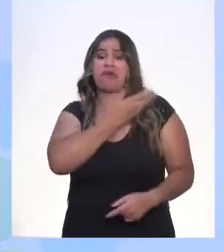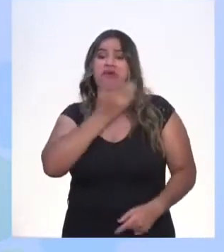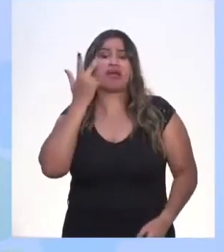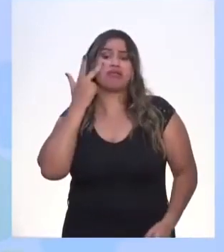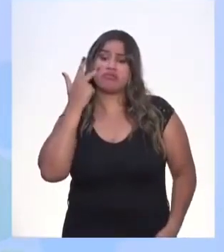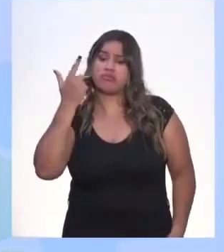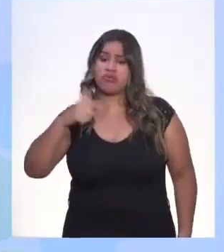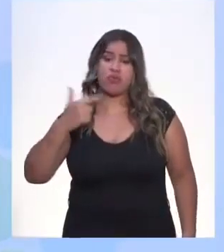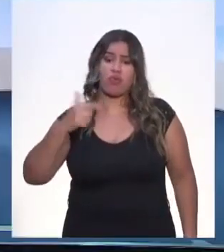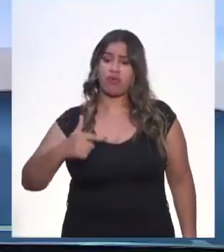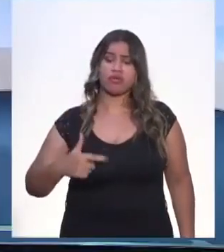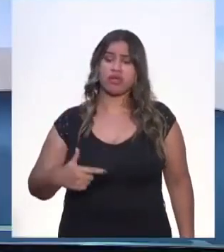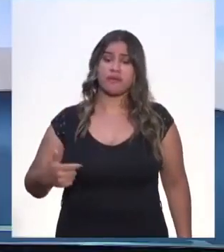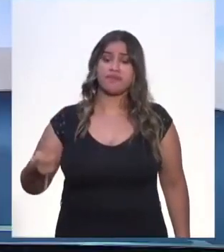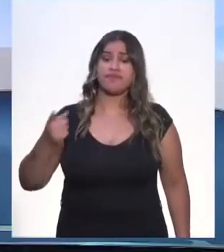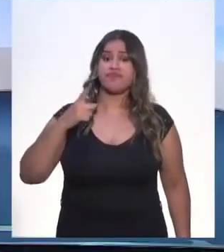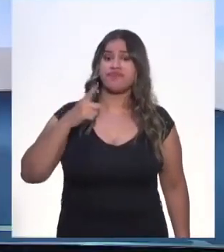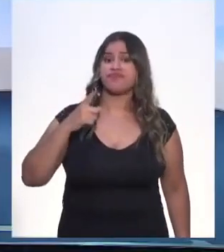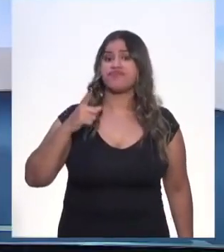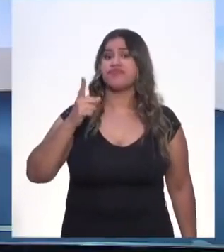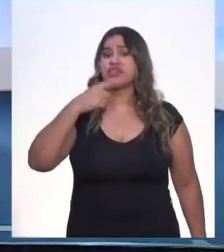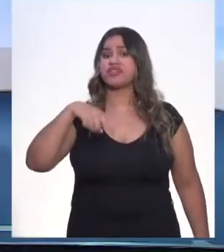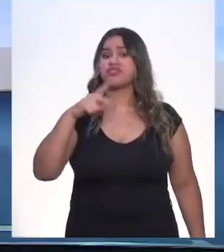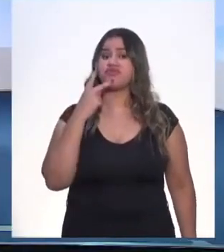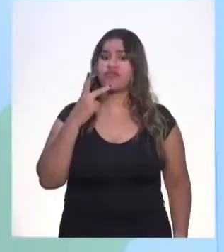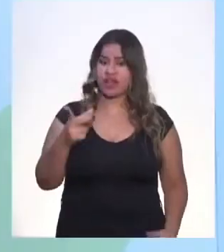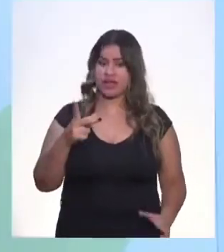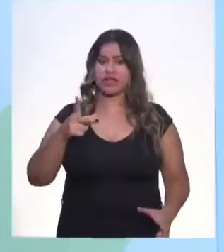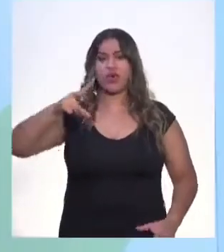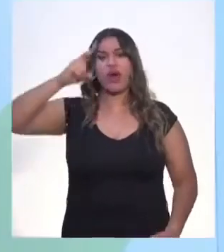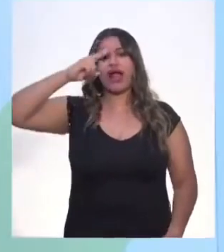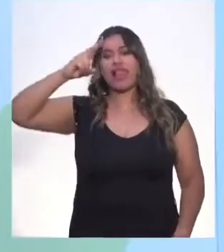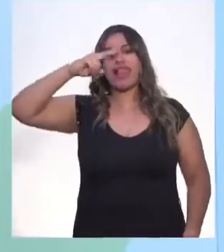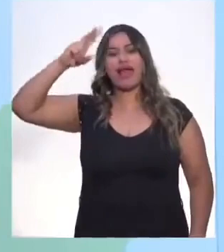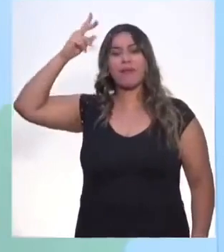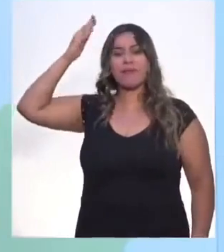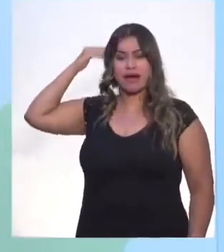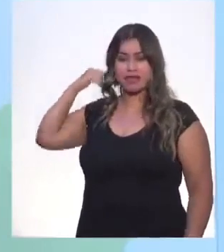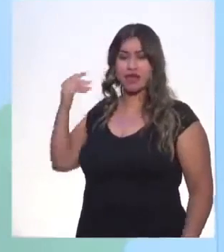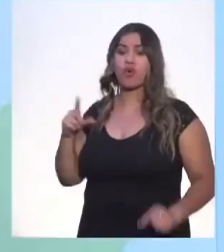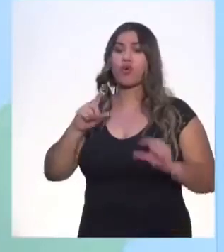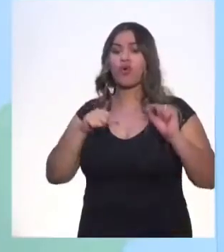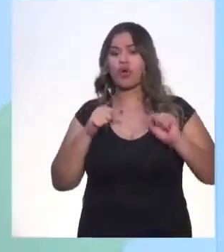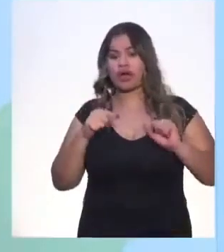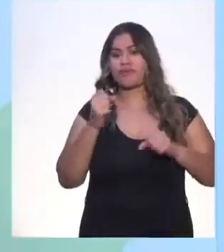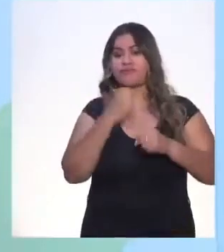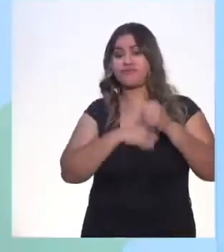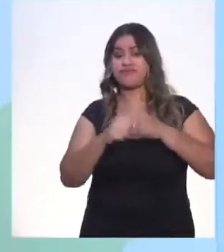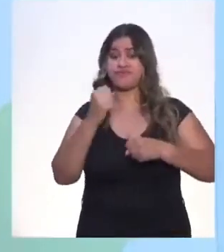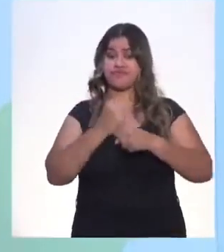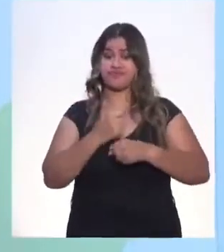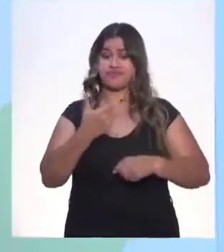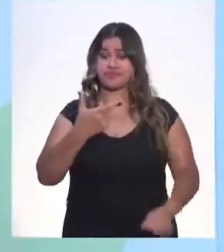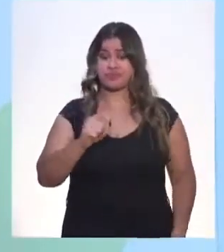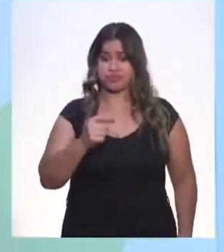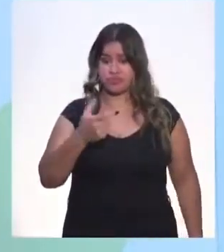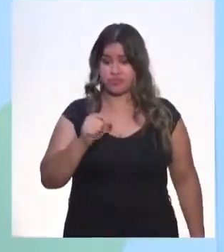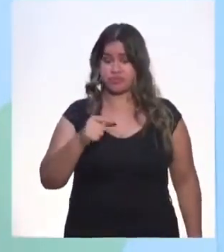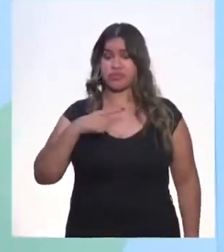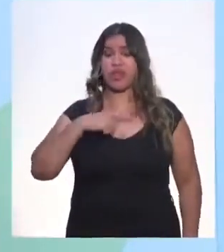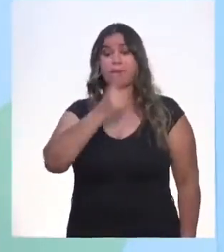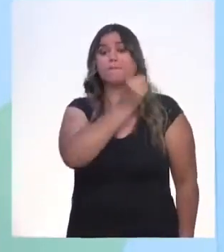preconceito. A gente, até fazendo uma retomada, flashbacks, né? Se a gente for pensar, ano passado, a gente deu uma aula para a primeira